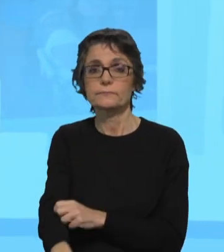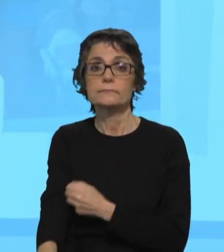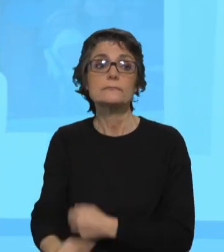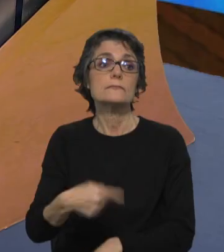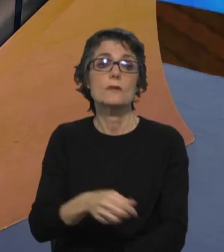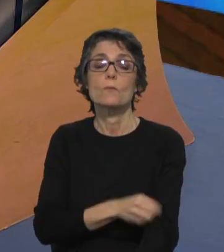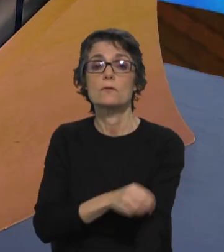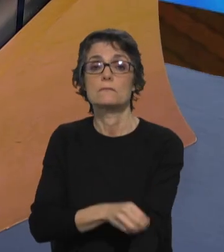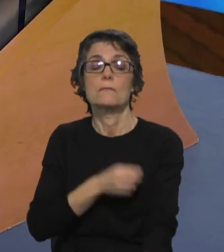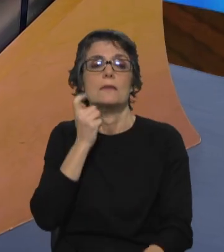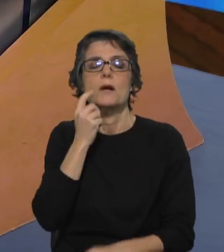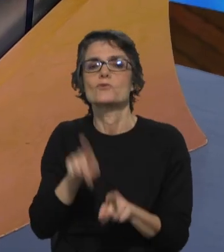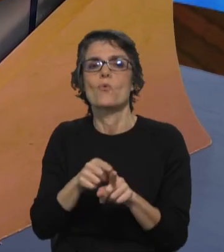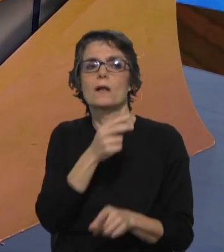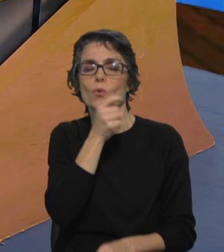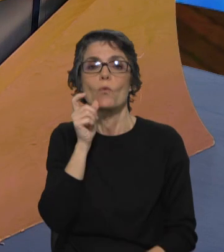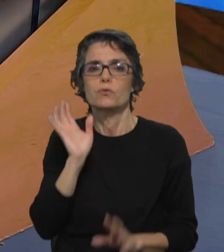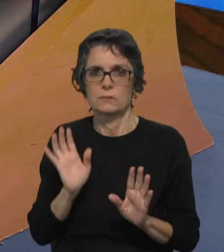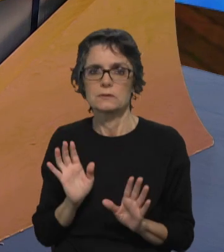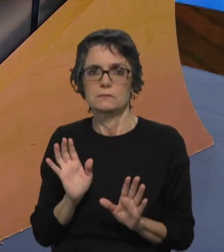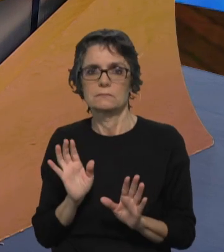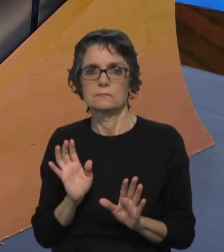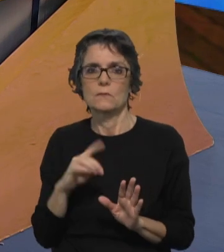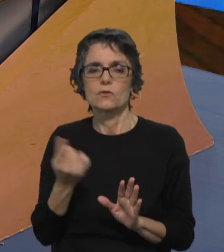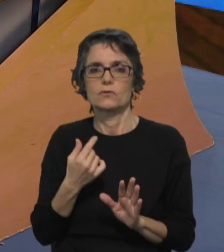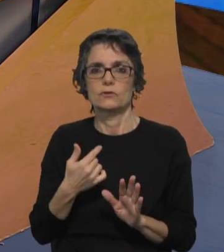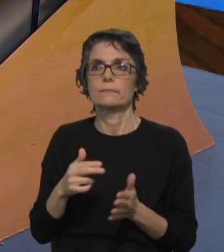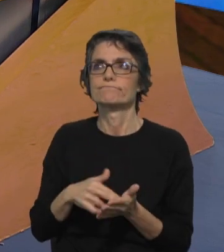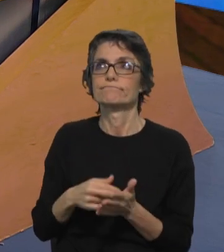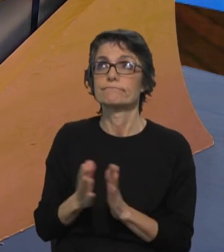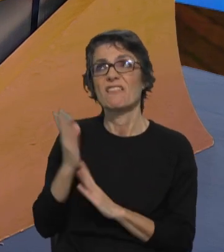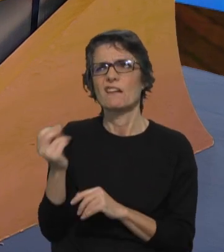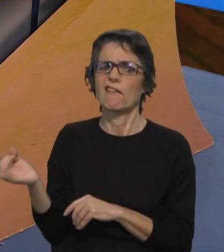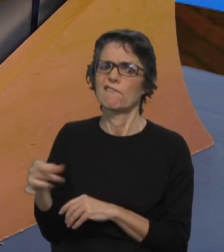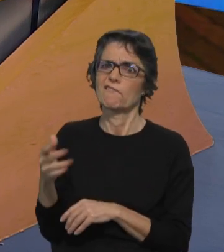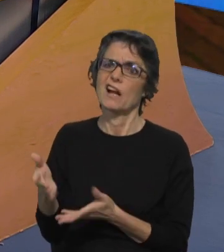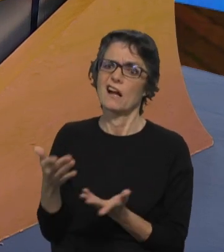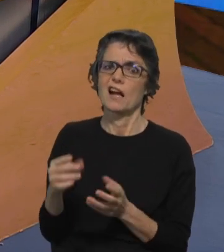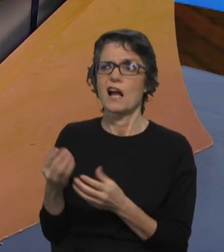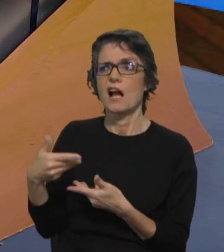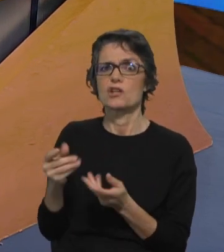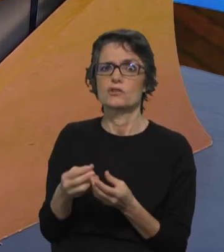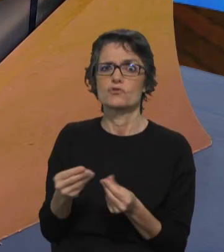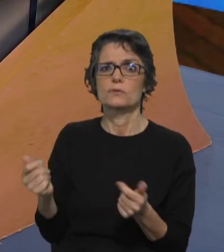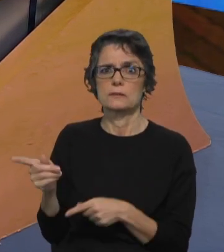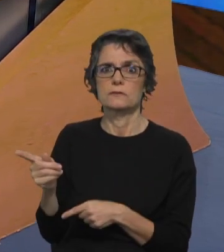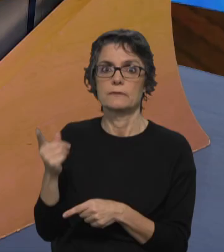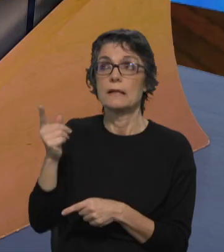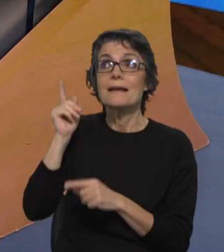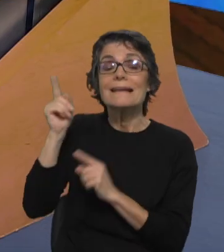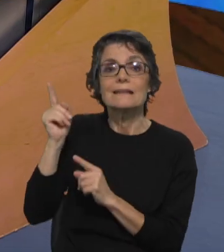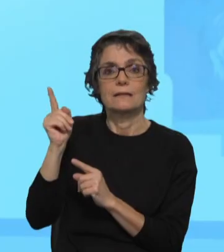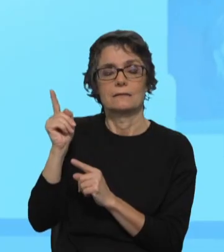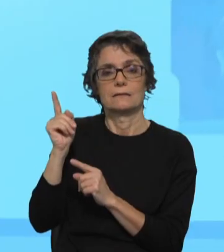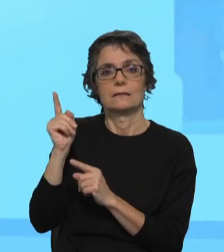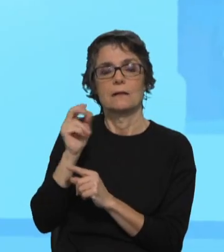compromisso. Isto é, não é apenas um esperar que Deus resolva, evidentemente há uma enorme confiança em Deus, no fundo só Ele é o definitivo, mas é